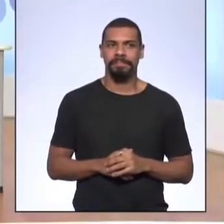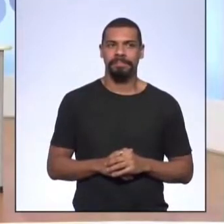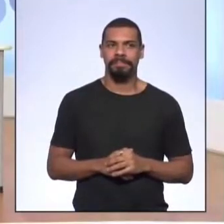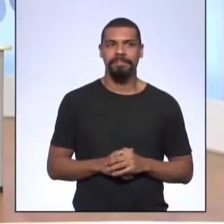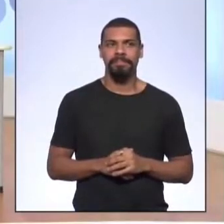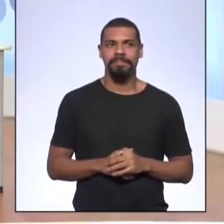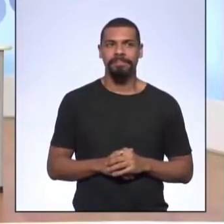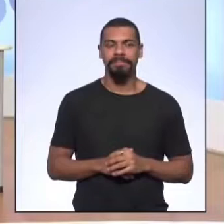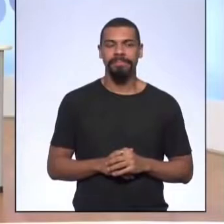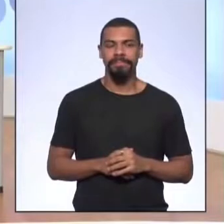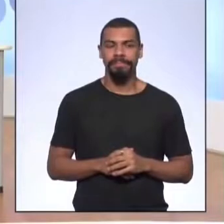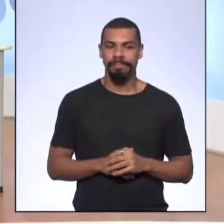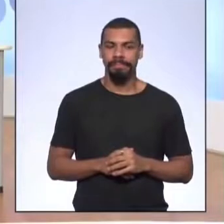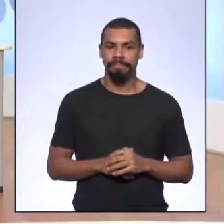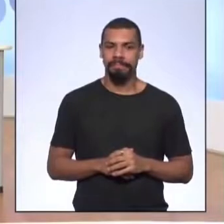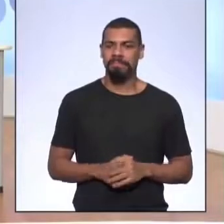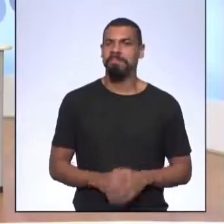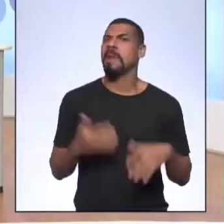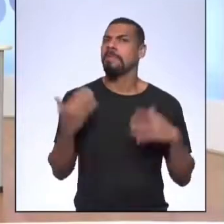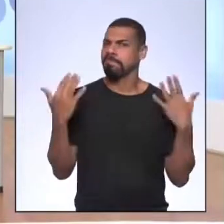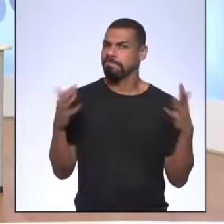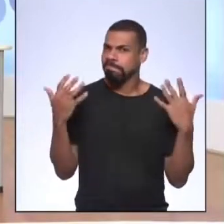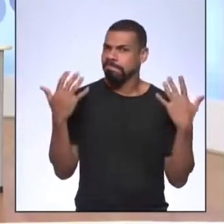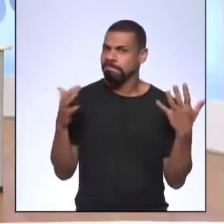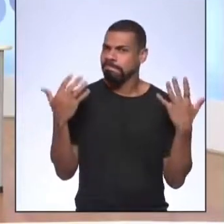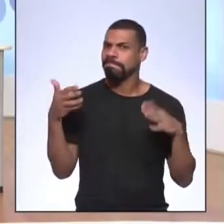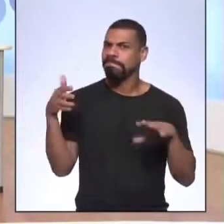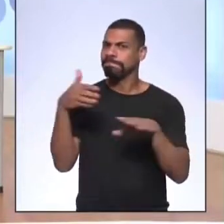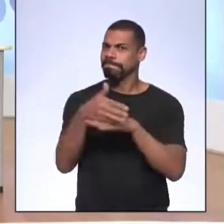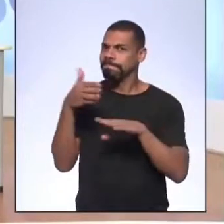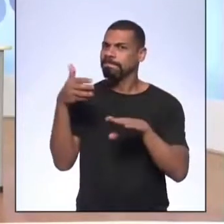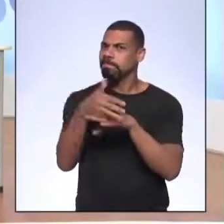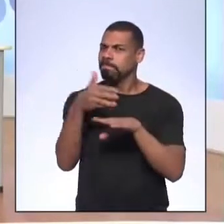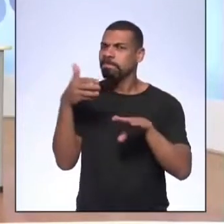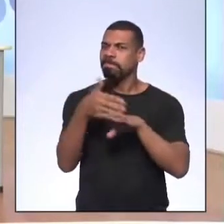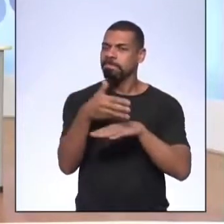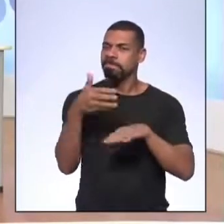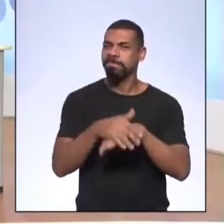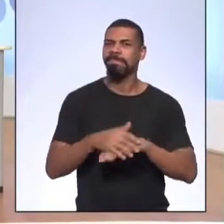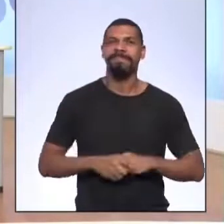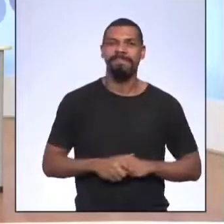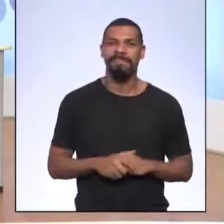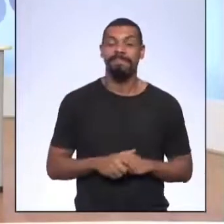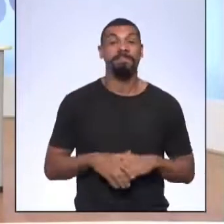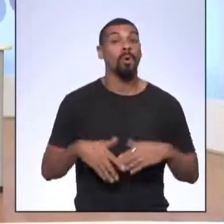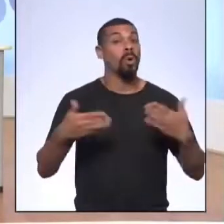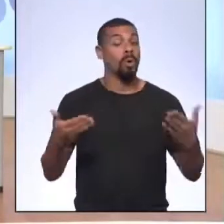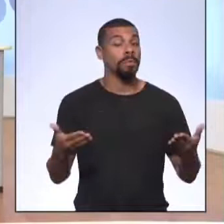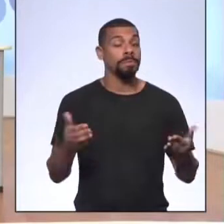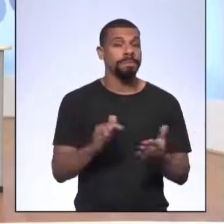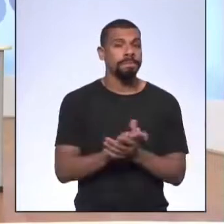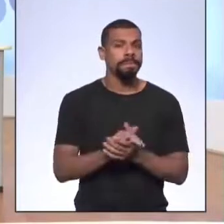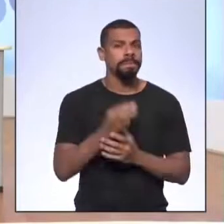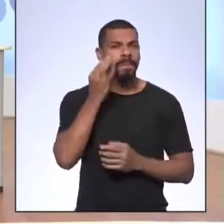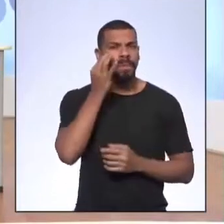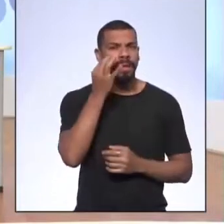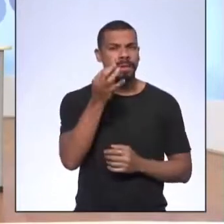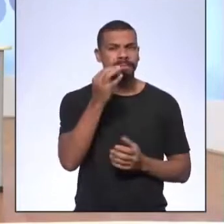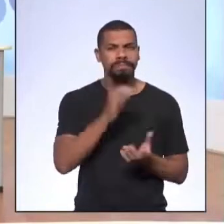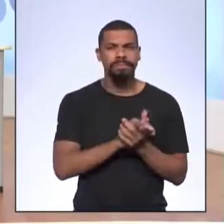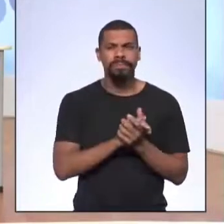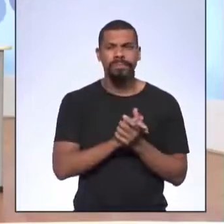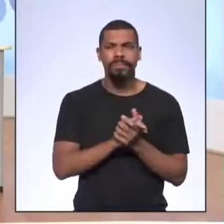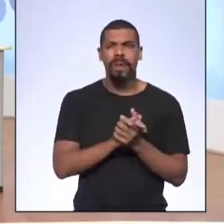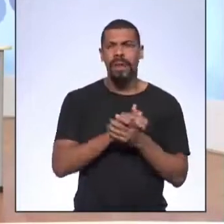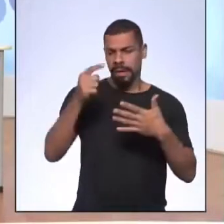gente olha parabéns viu pelas interações de vocês aí no chat tá olha só então vamos começar a